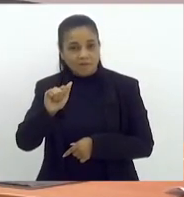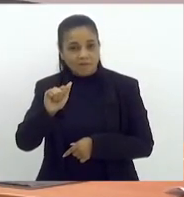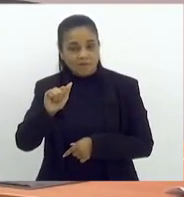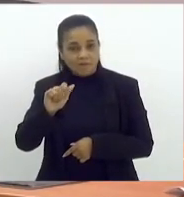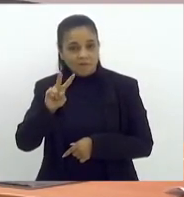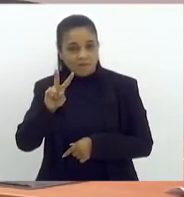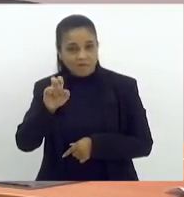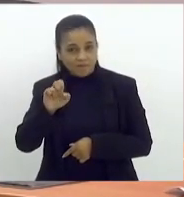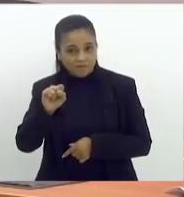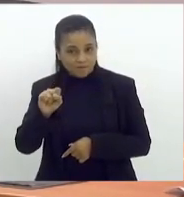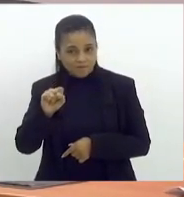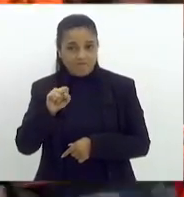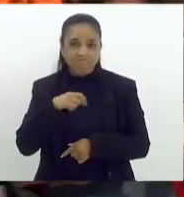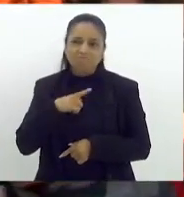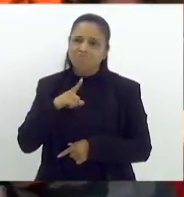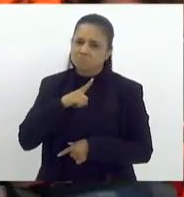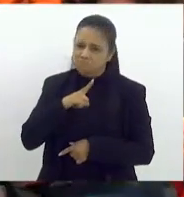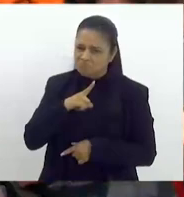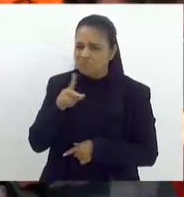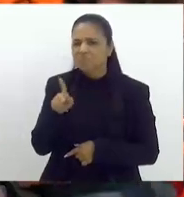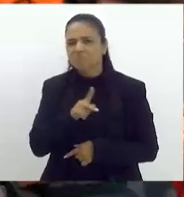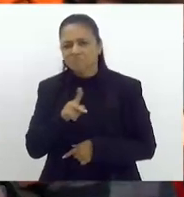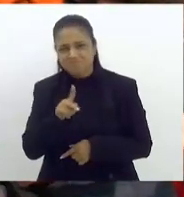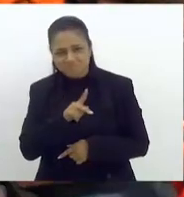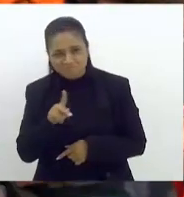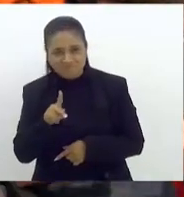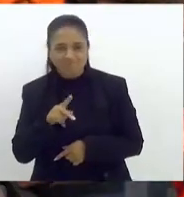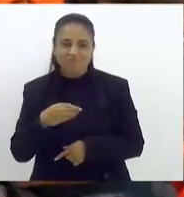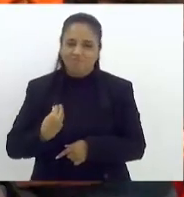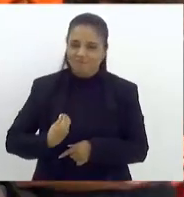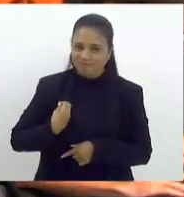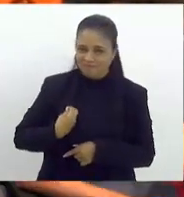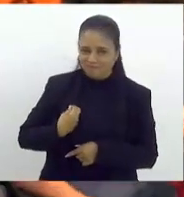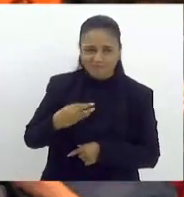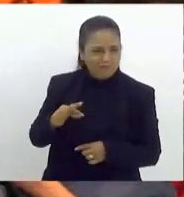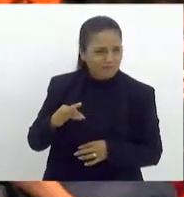todo mundo teve uma professora um professor né não gente